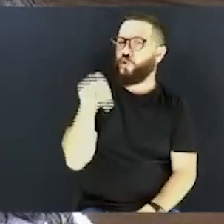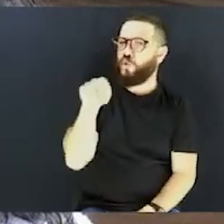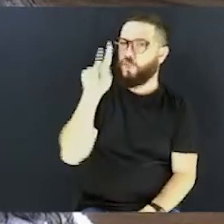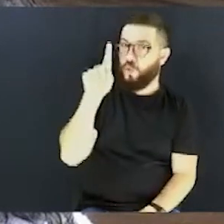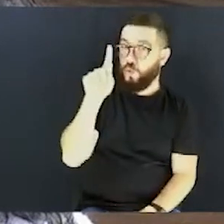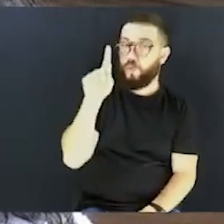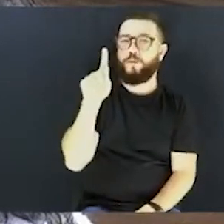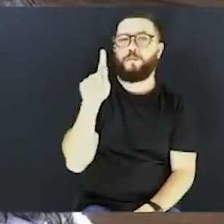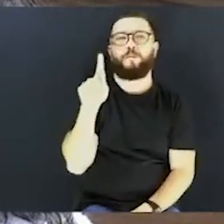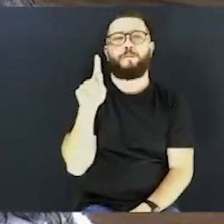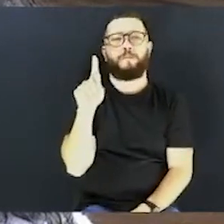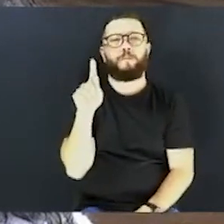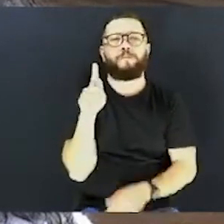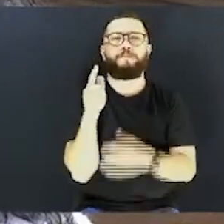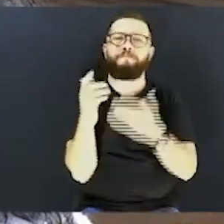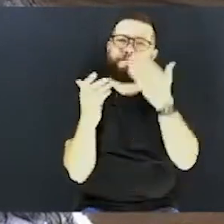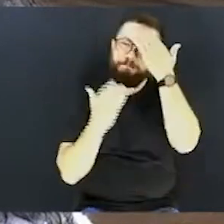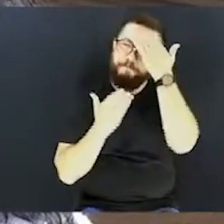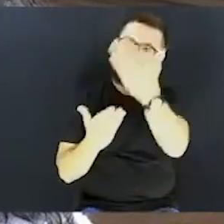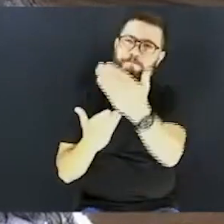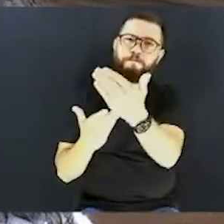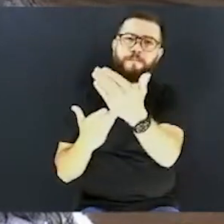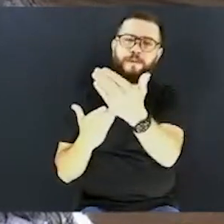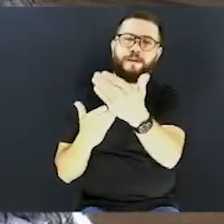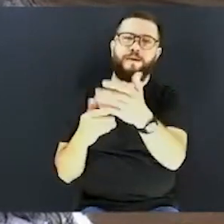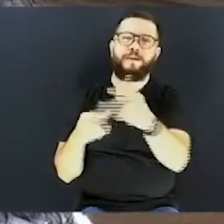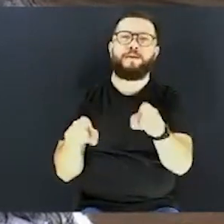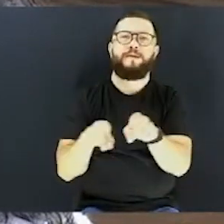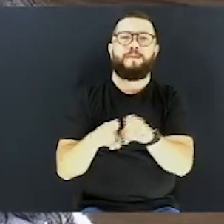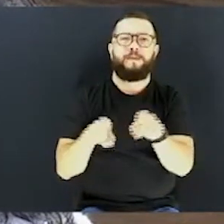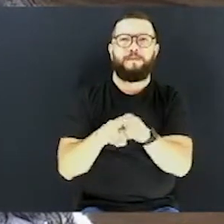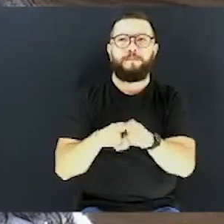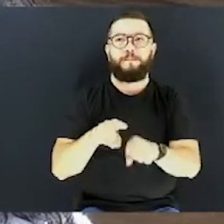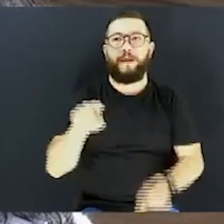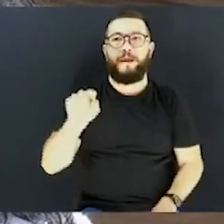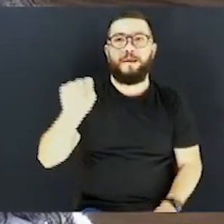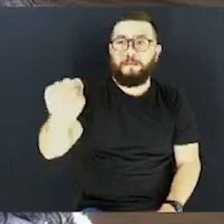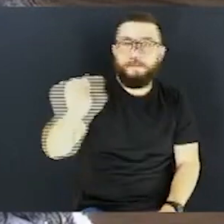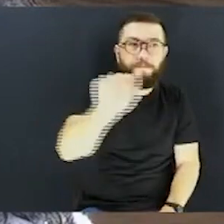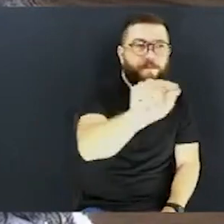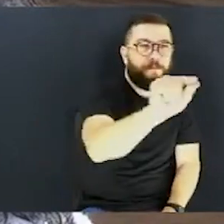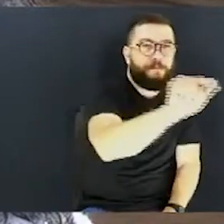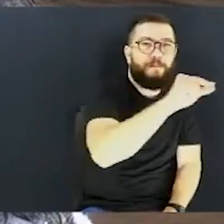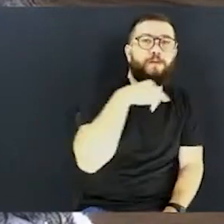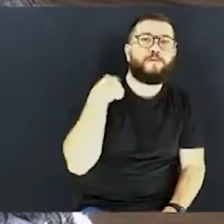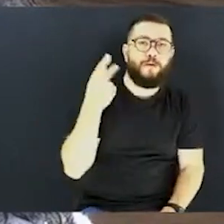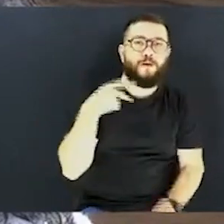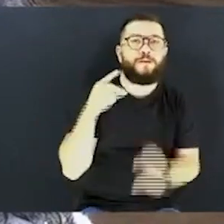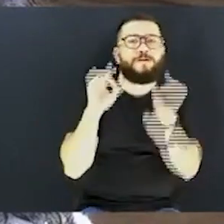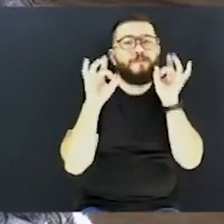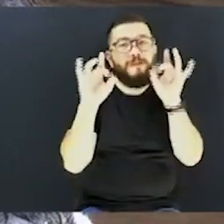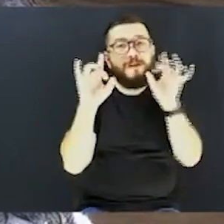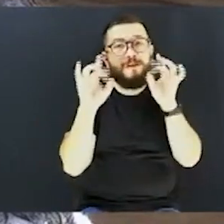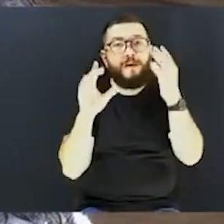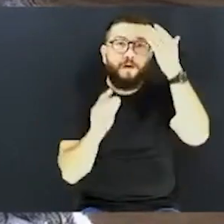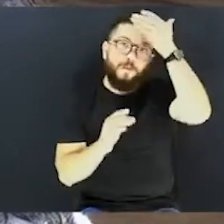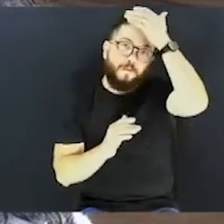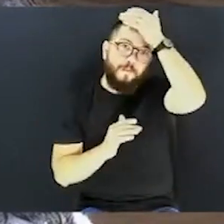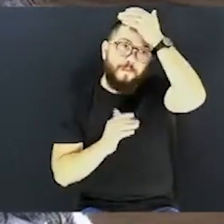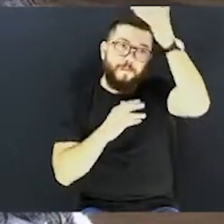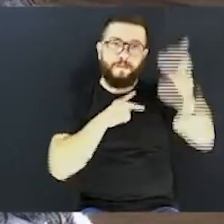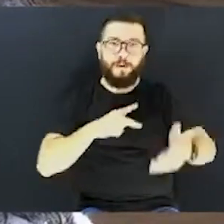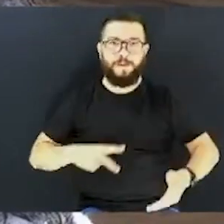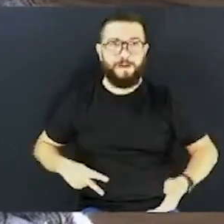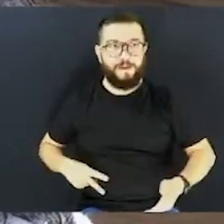agradecer também ao apoio dos vereadores dessa casa, em especial ao presidente desta casa, ao líder do governo,